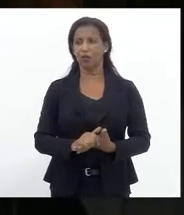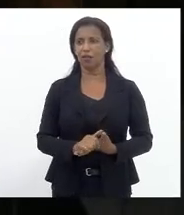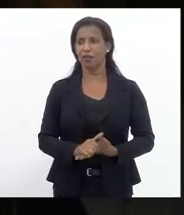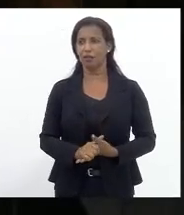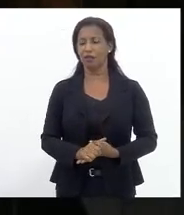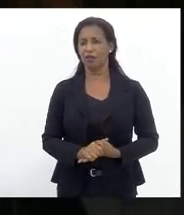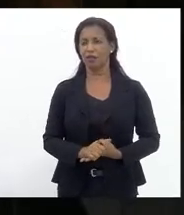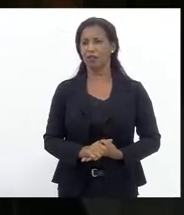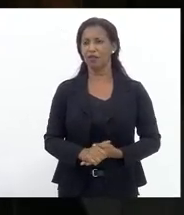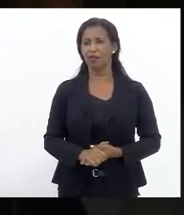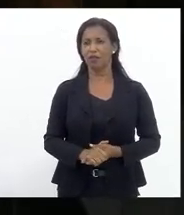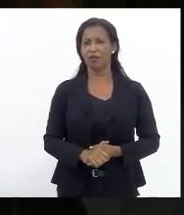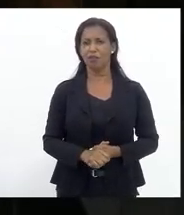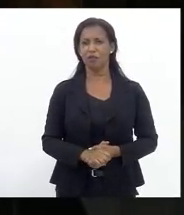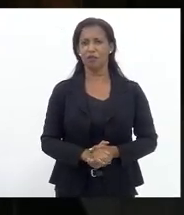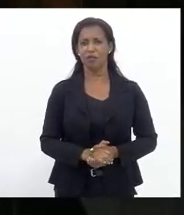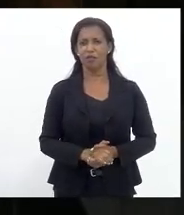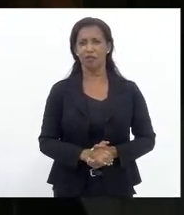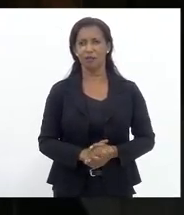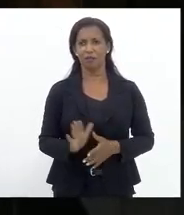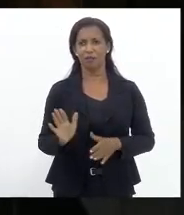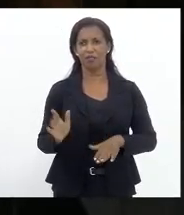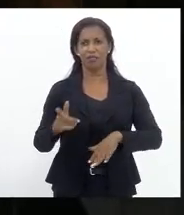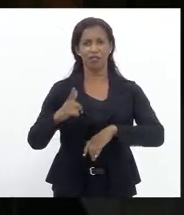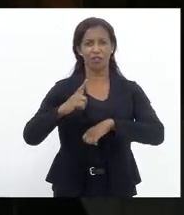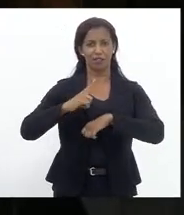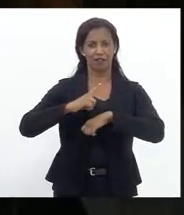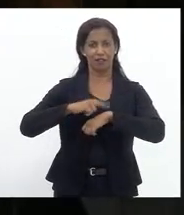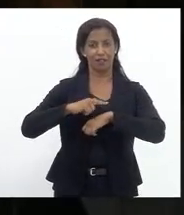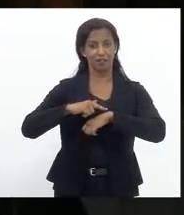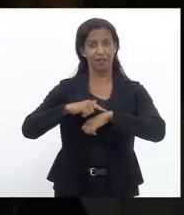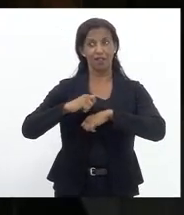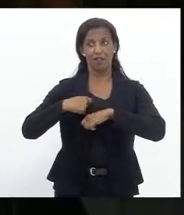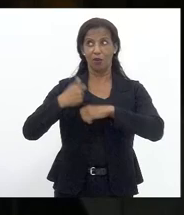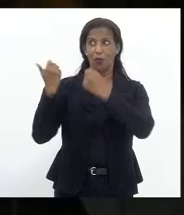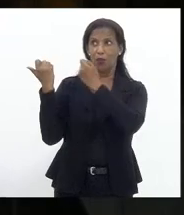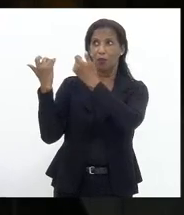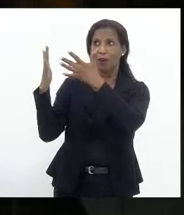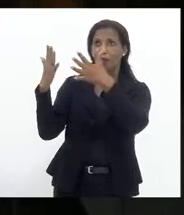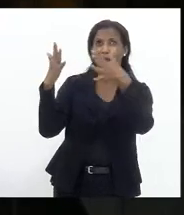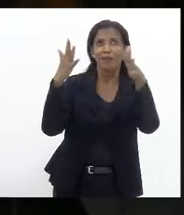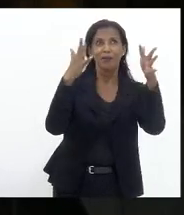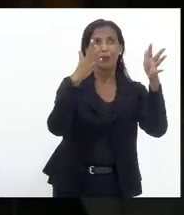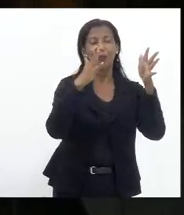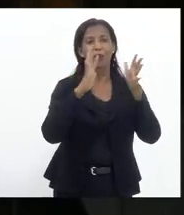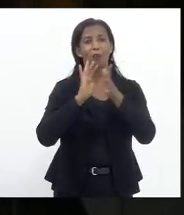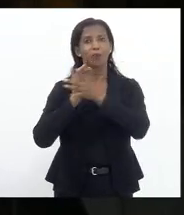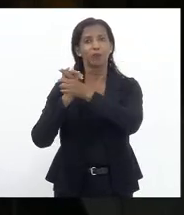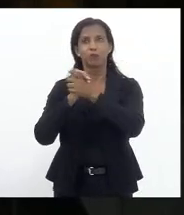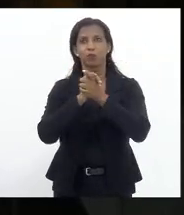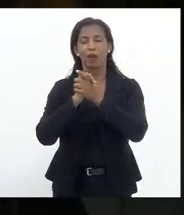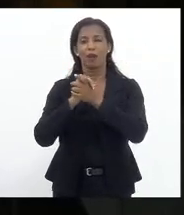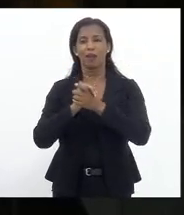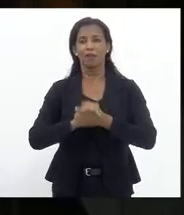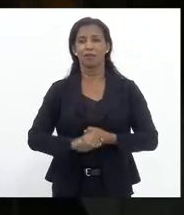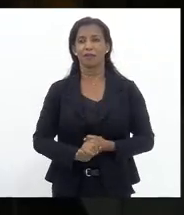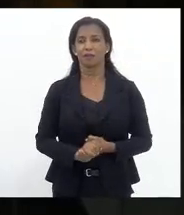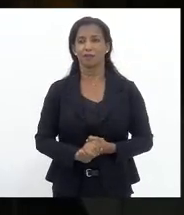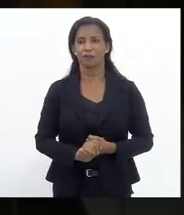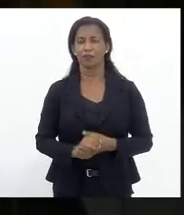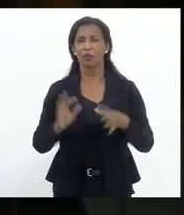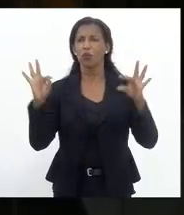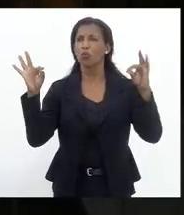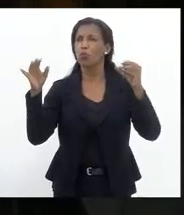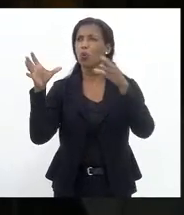Há tempo que parabenizo aqui